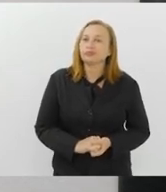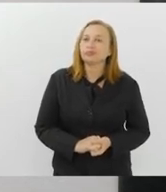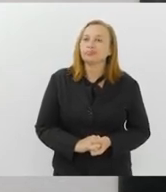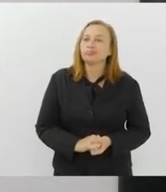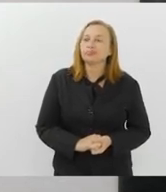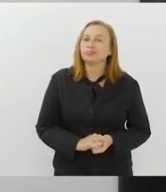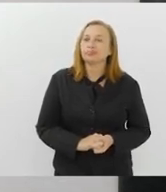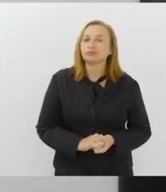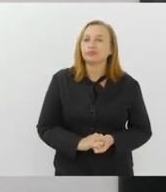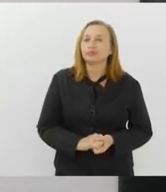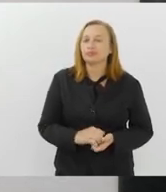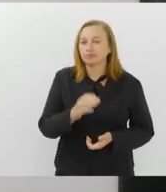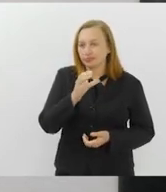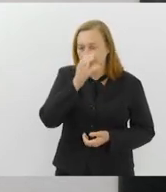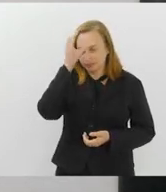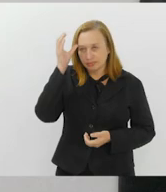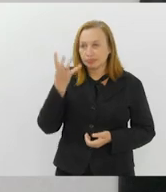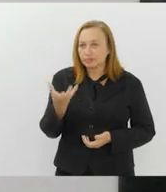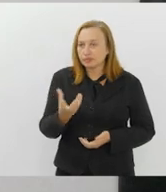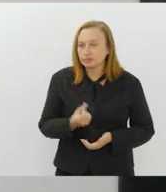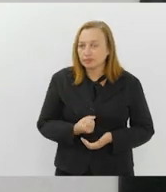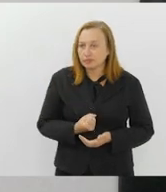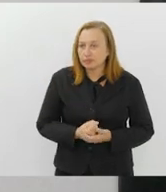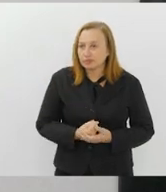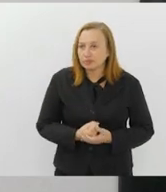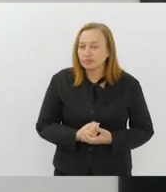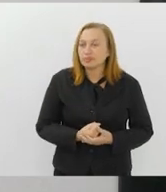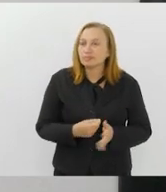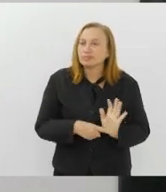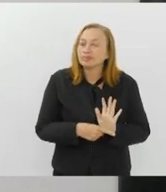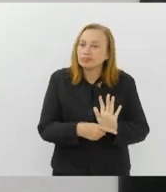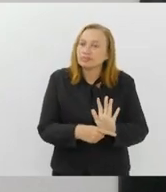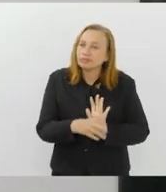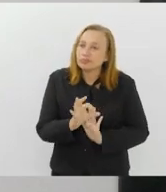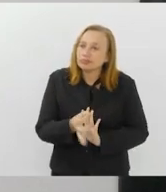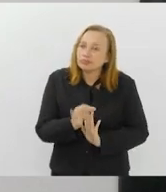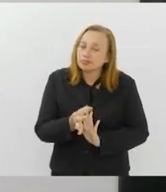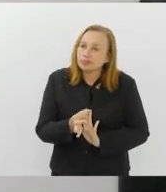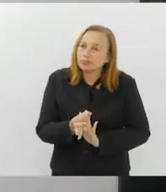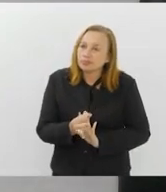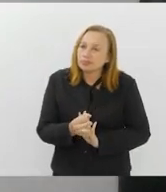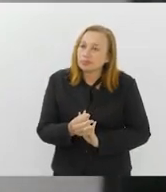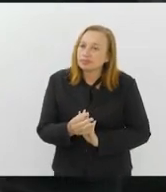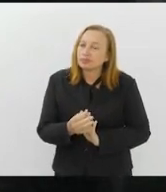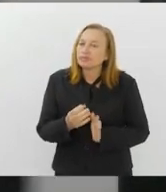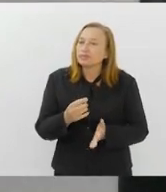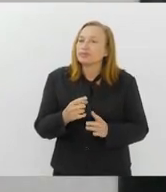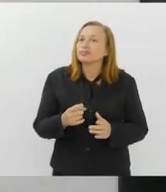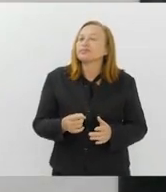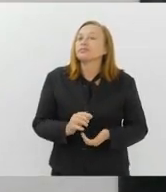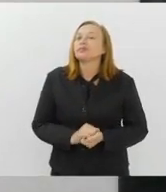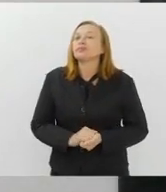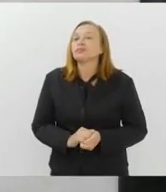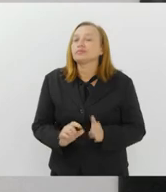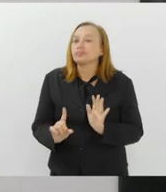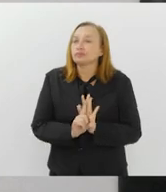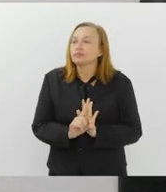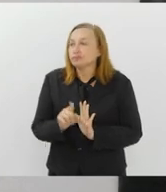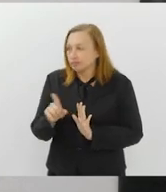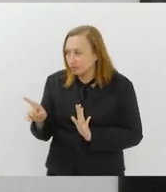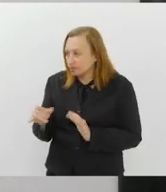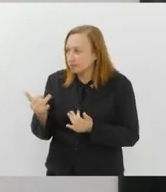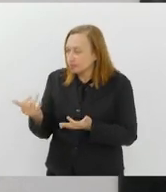beneficiários não teriam recebido a cobertura assistencial devida nos termos dispostos na regulamentação vigente. Então, vocês têm esses